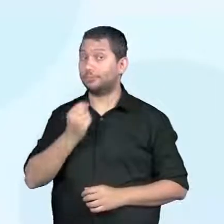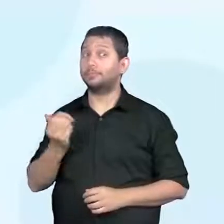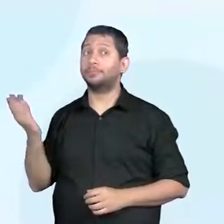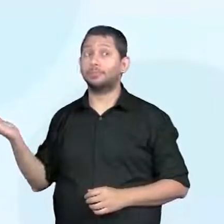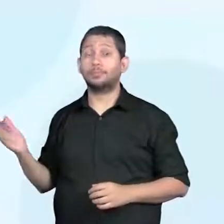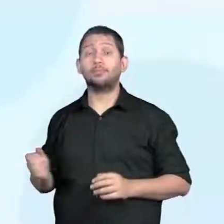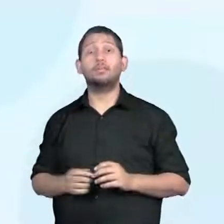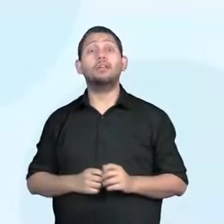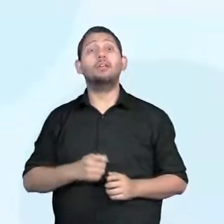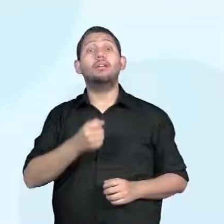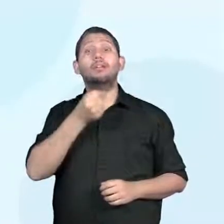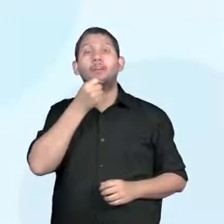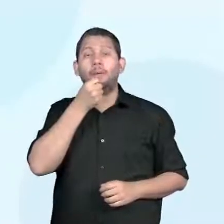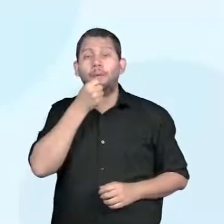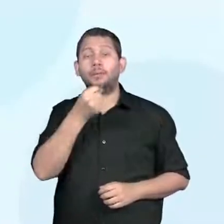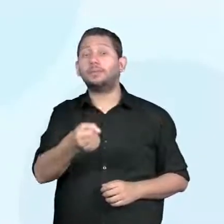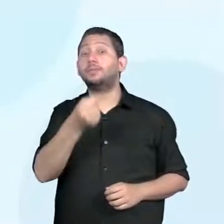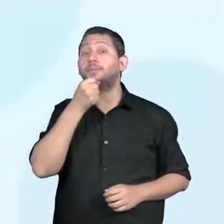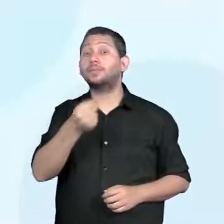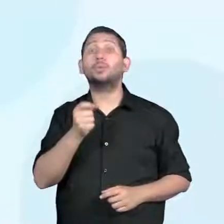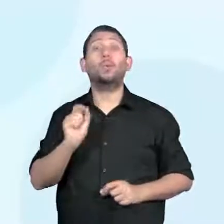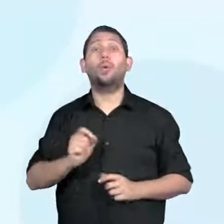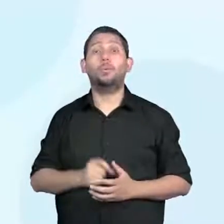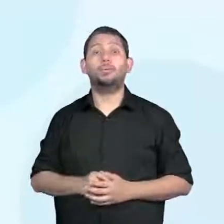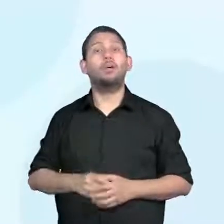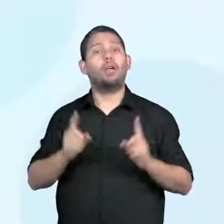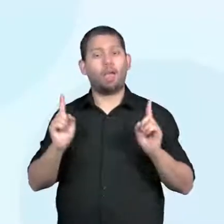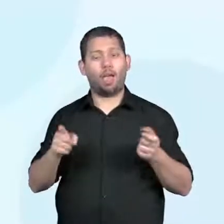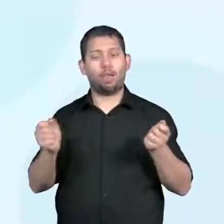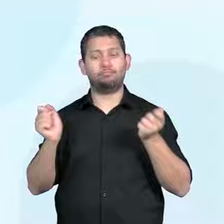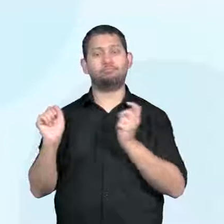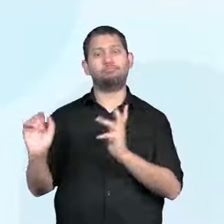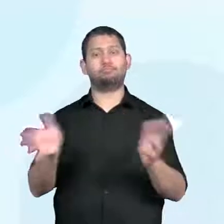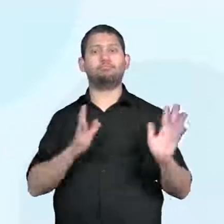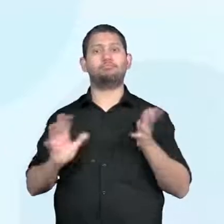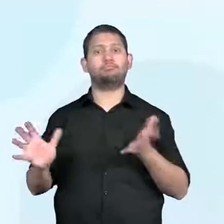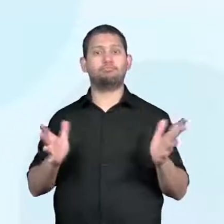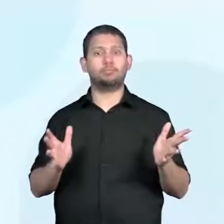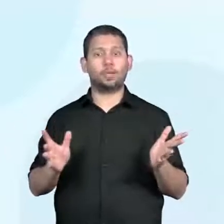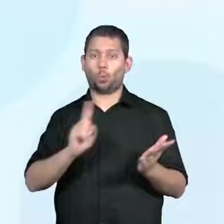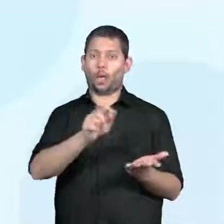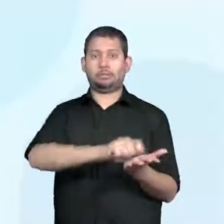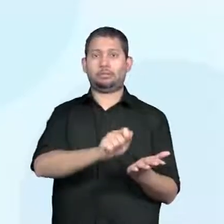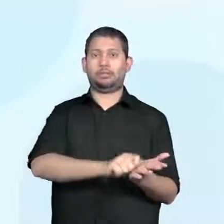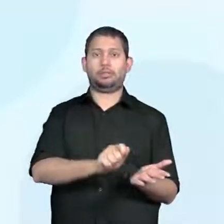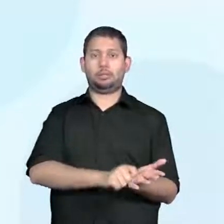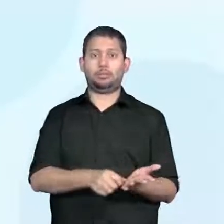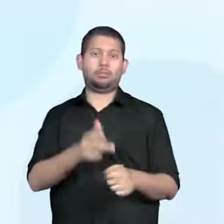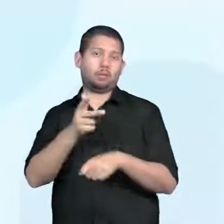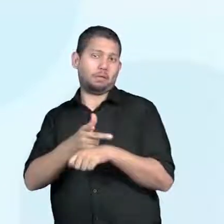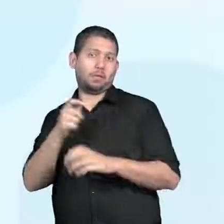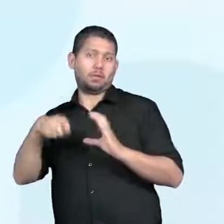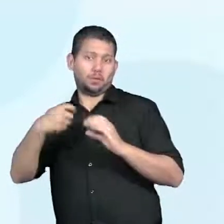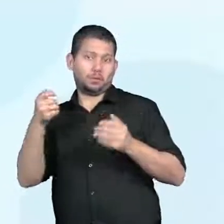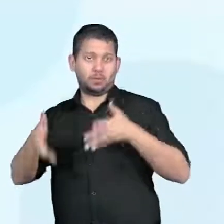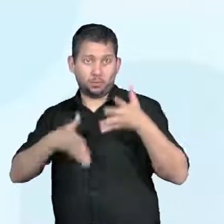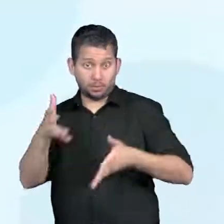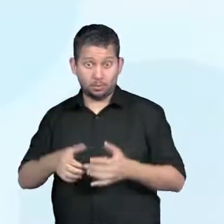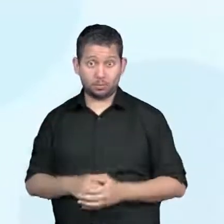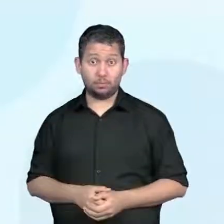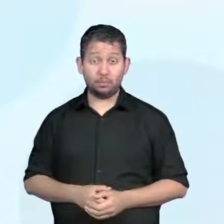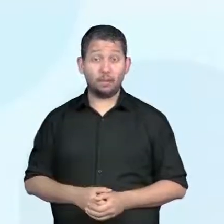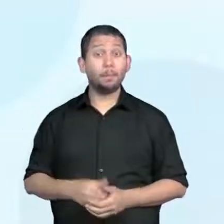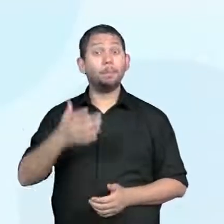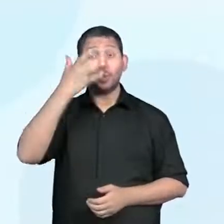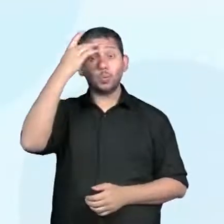Quais são as características de uma entrevista, Pro? A oralidade, que seria uma conversa, Sim. né? O discurso direto,